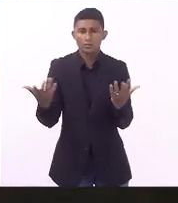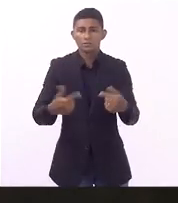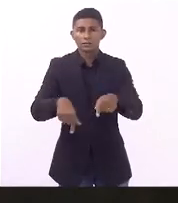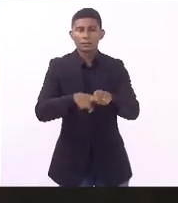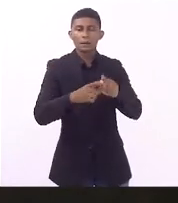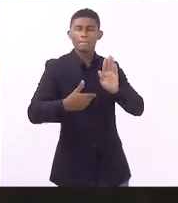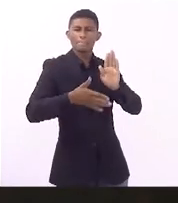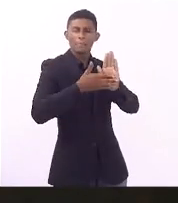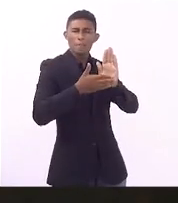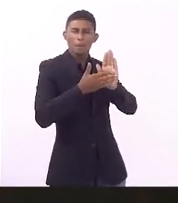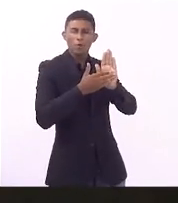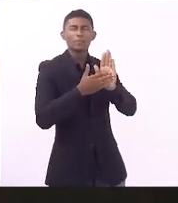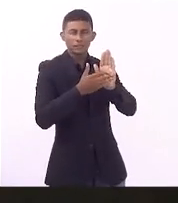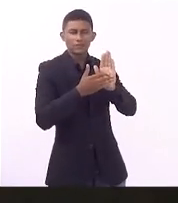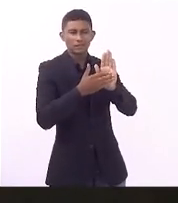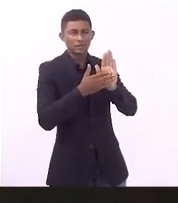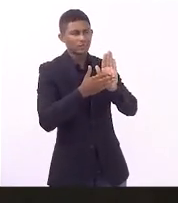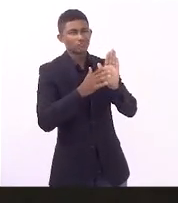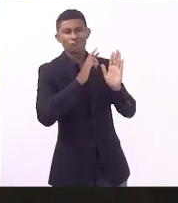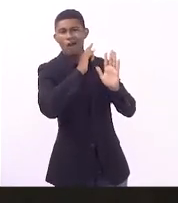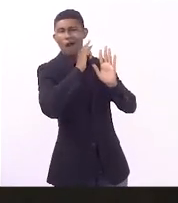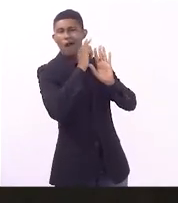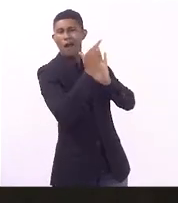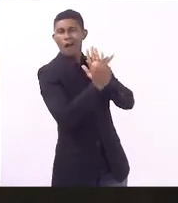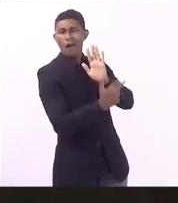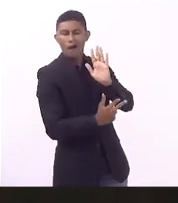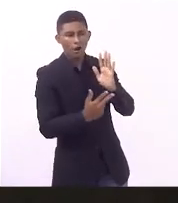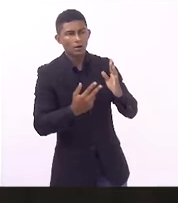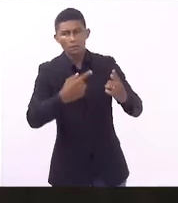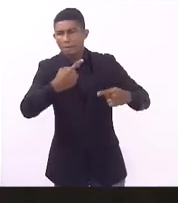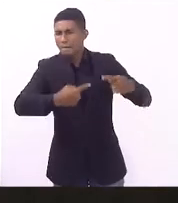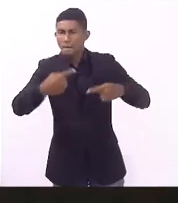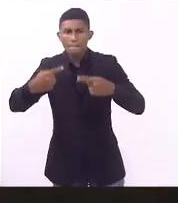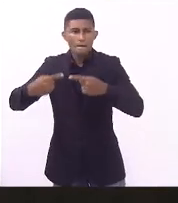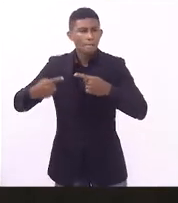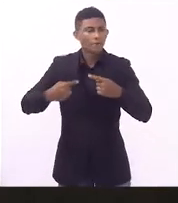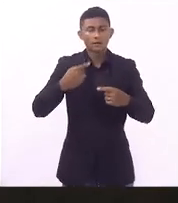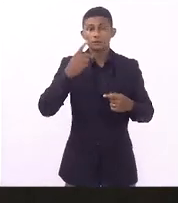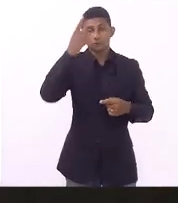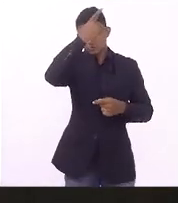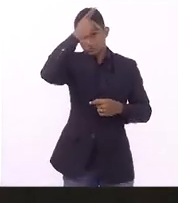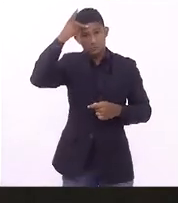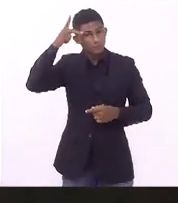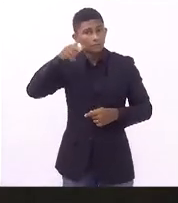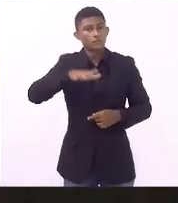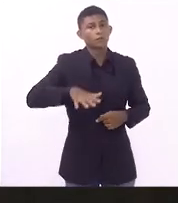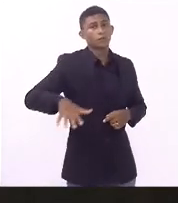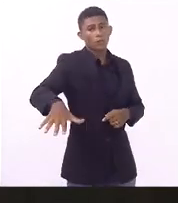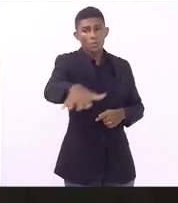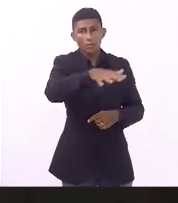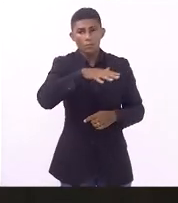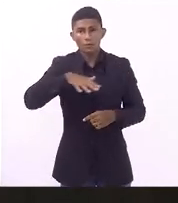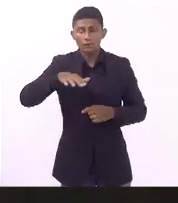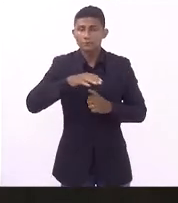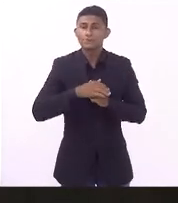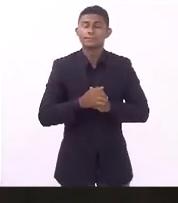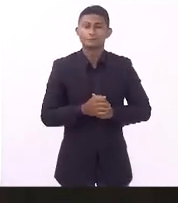sendo debatidas por todas as pessoas. De maneira que